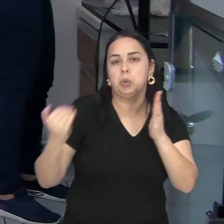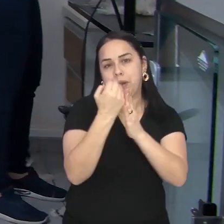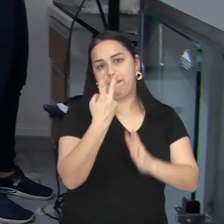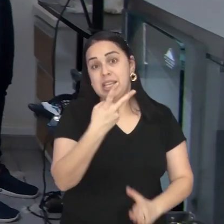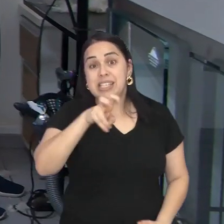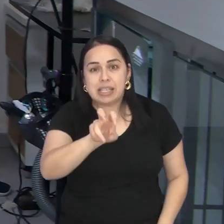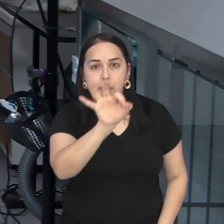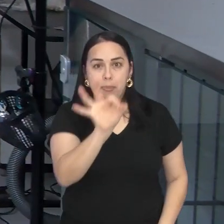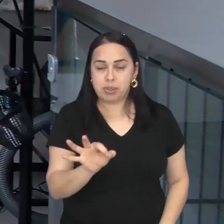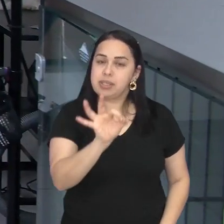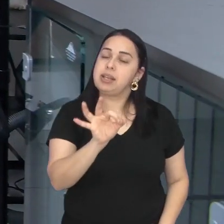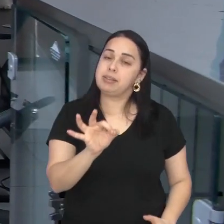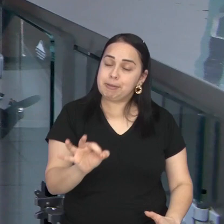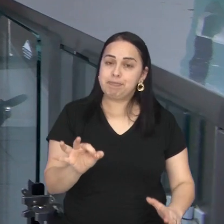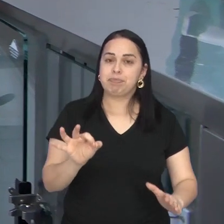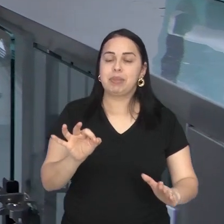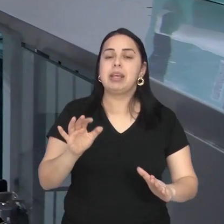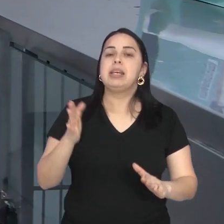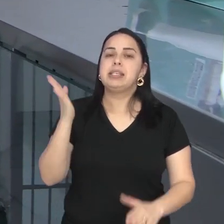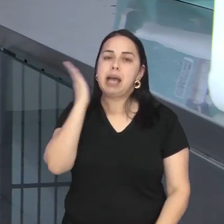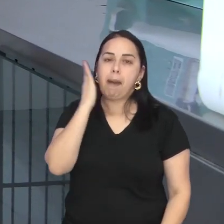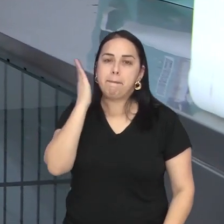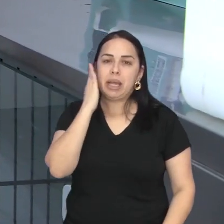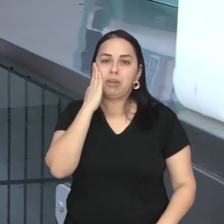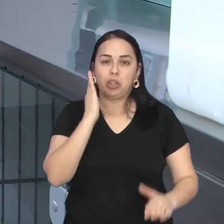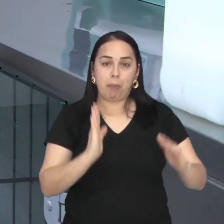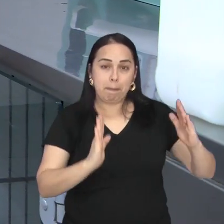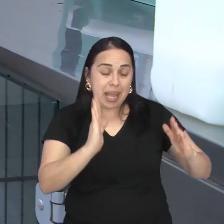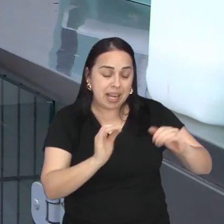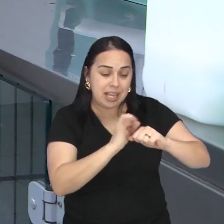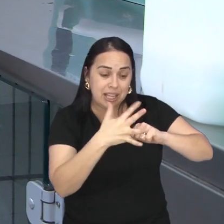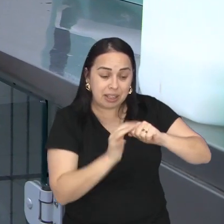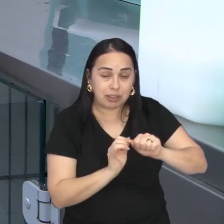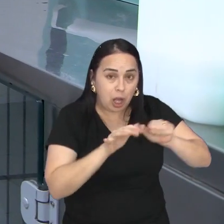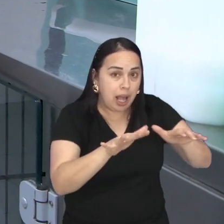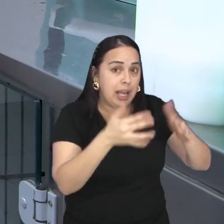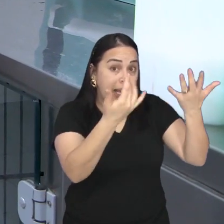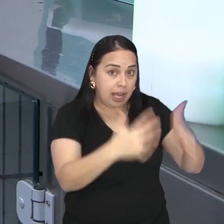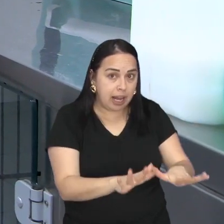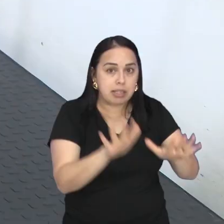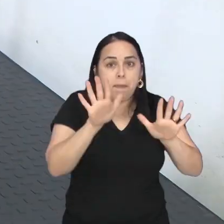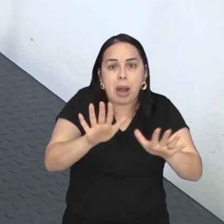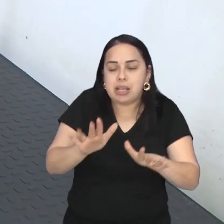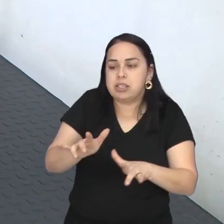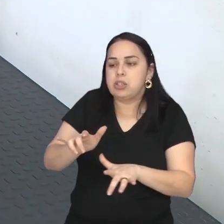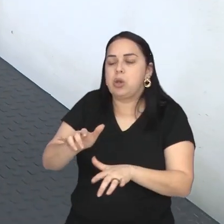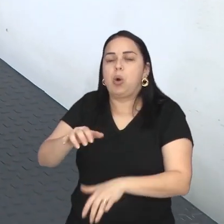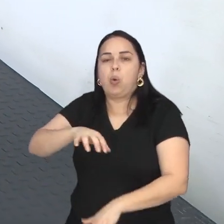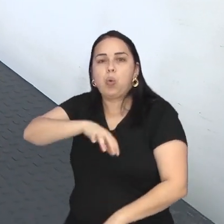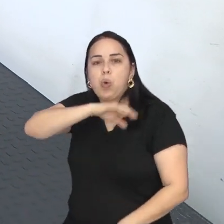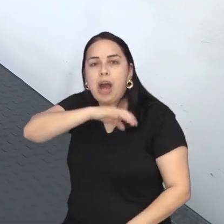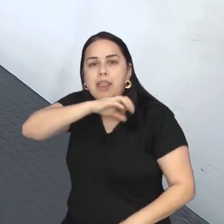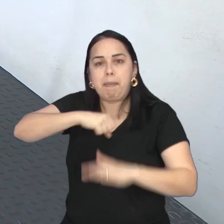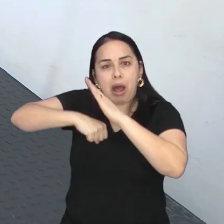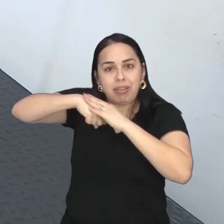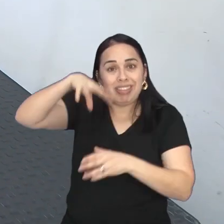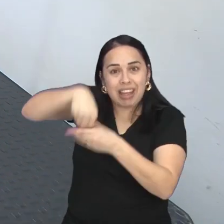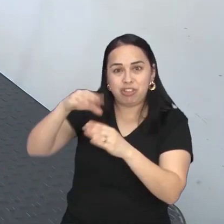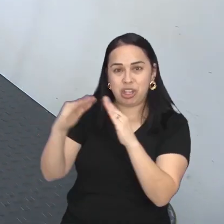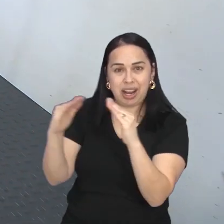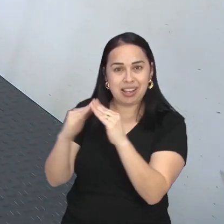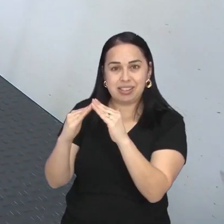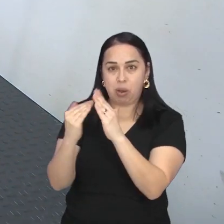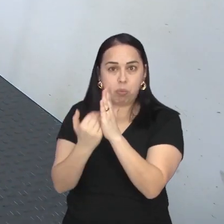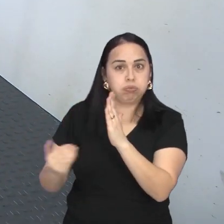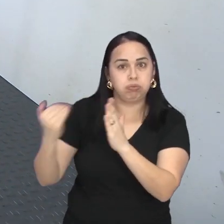a 25%. e mesmo com as dificuldades econômicas provocadas por uma pandemia o número de animais em lares